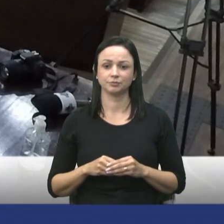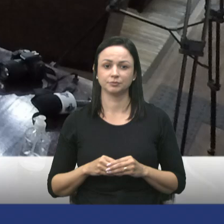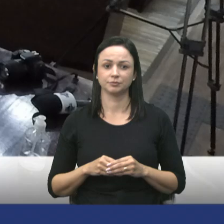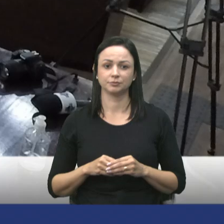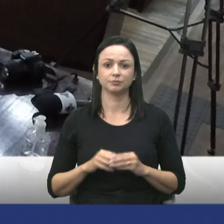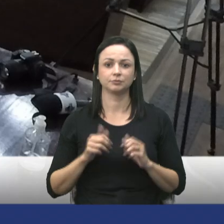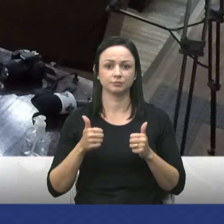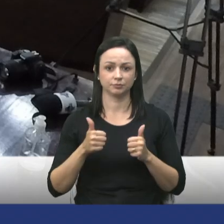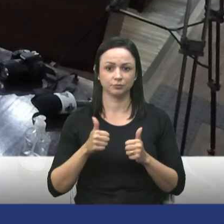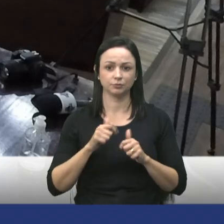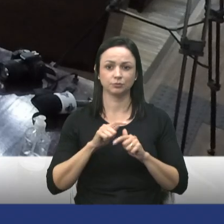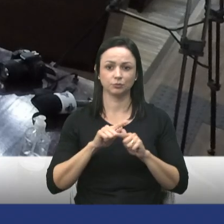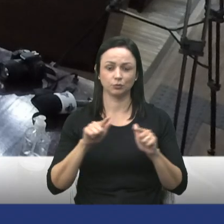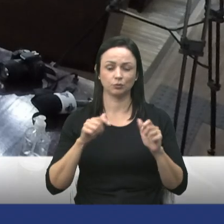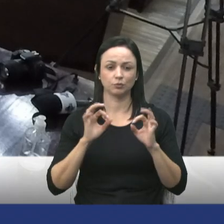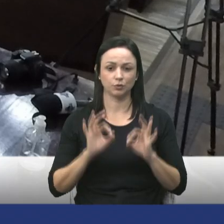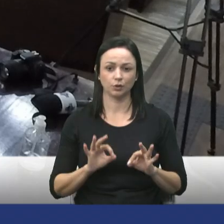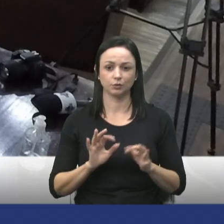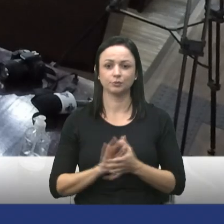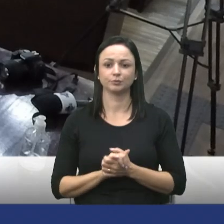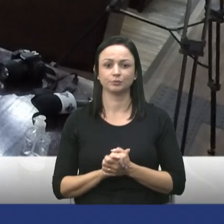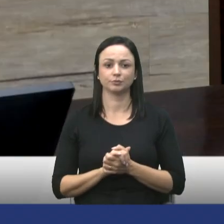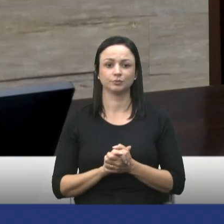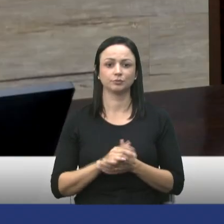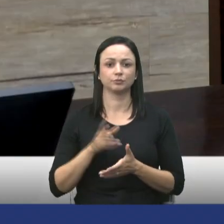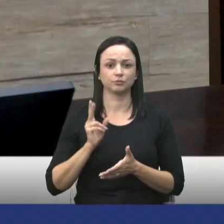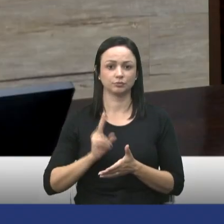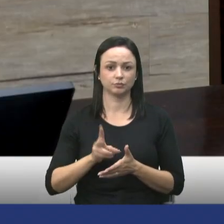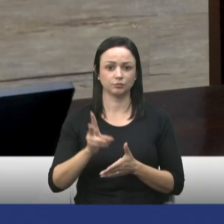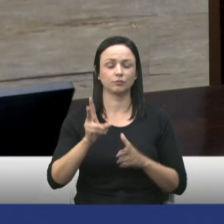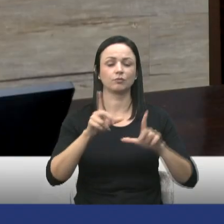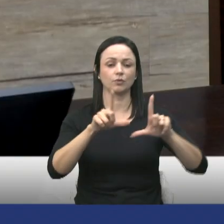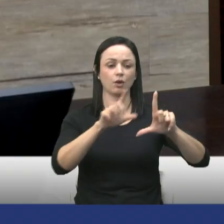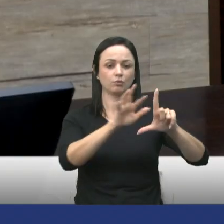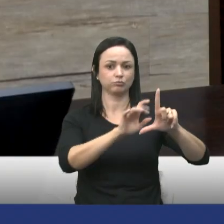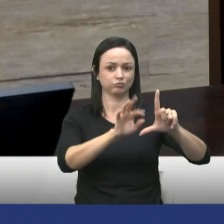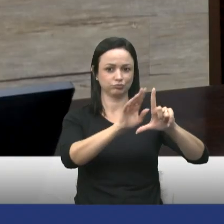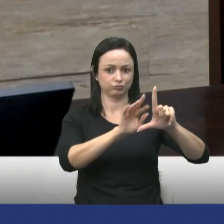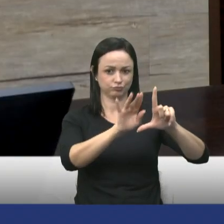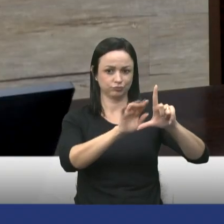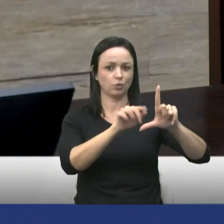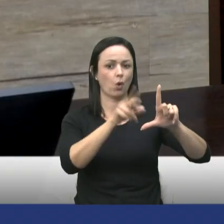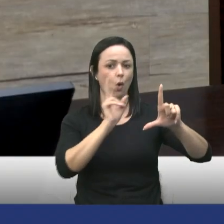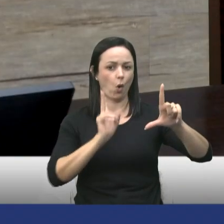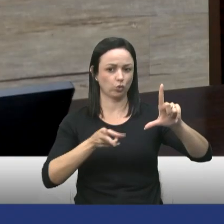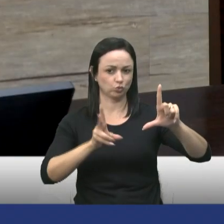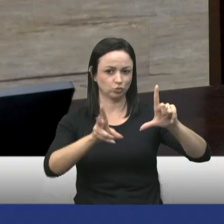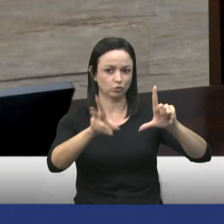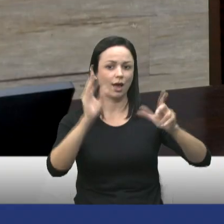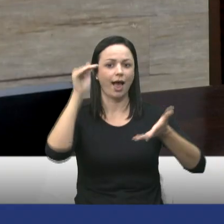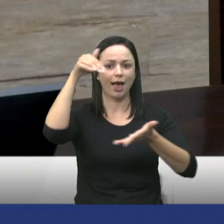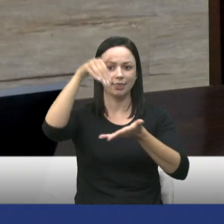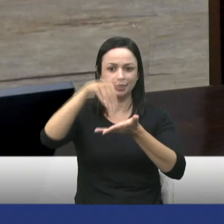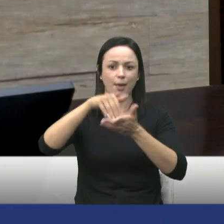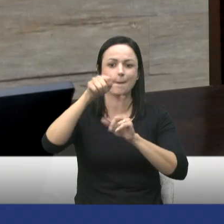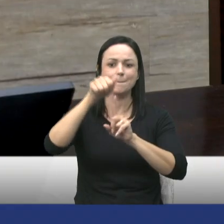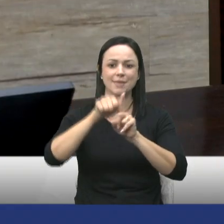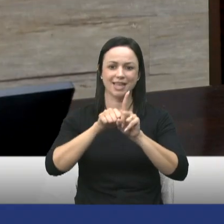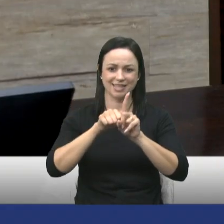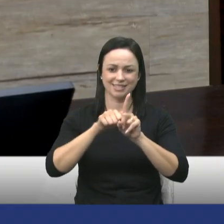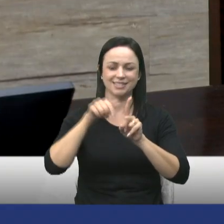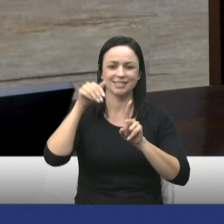Tudo em ordem? Então, continua, né, o QR Code, continua até o final do mês aí que a gente